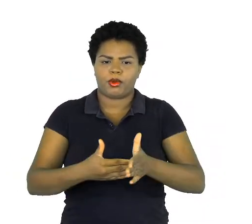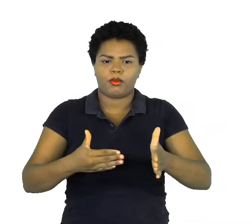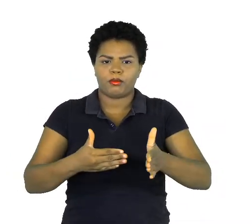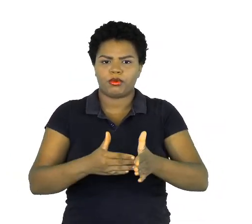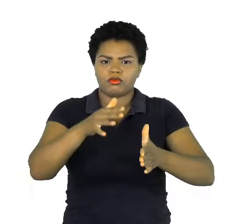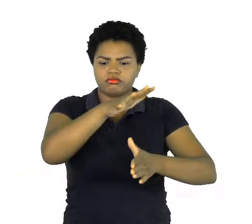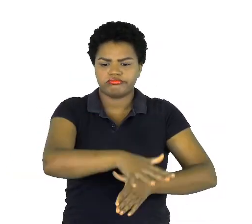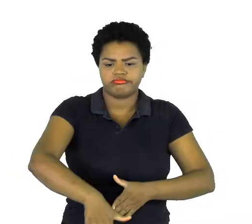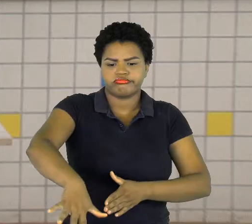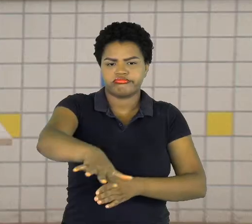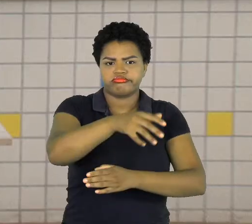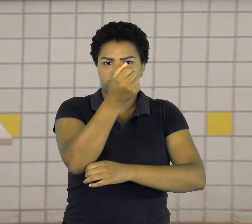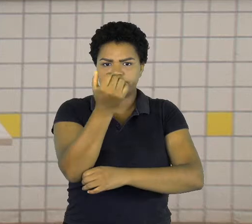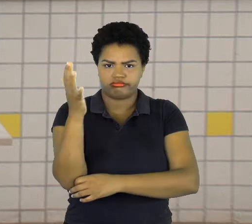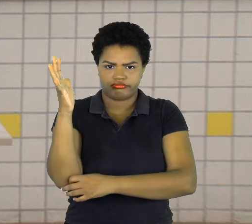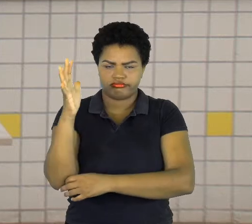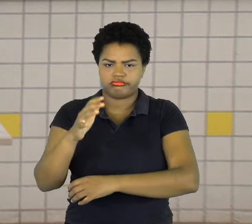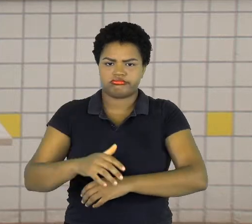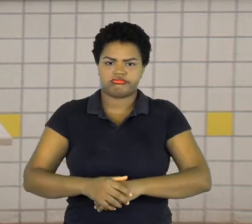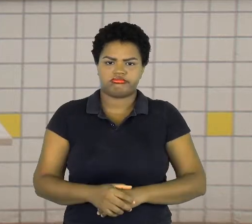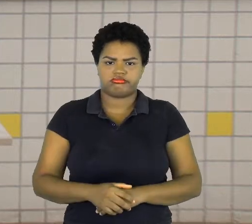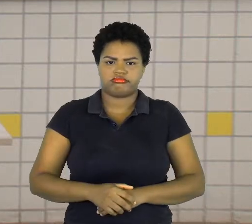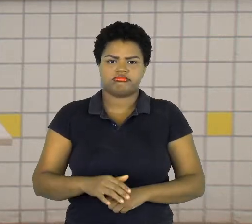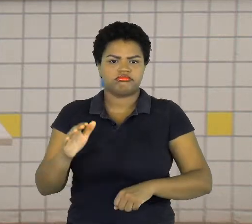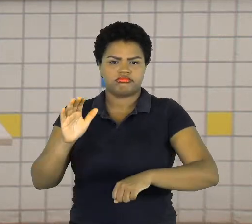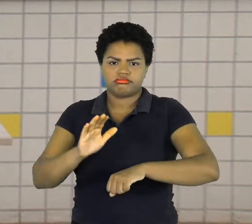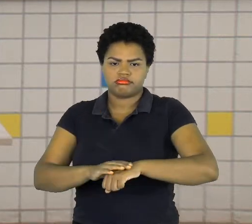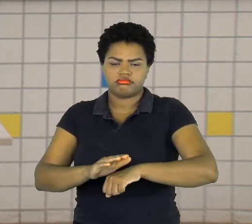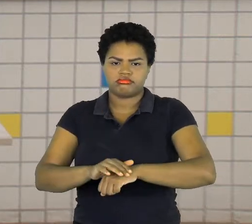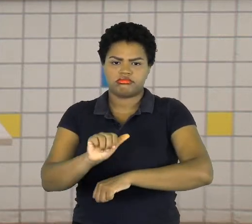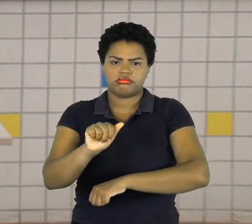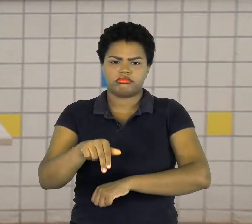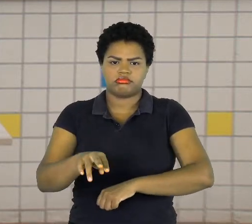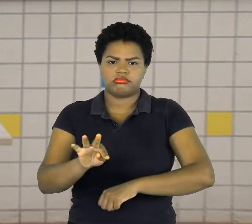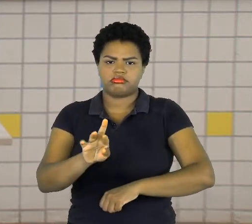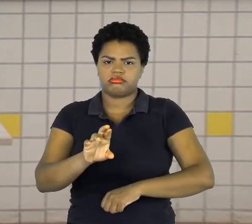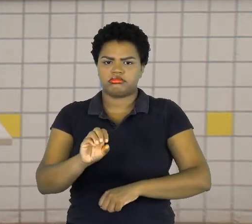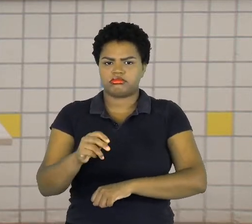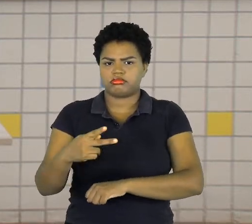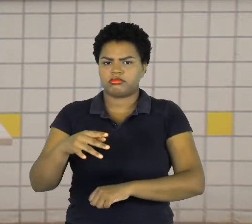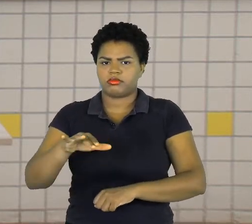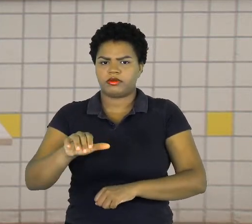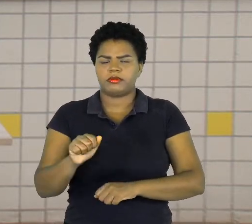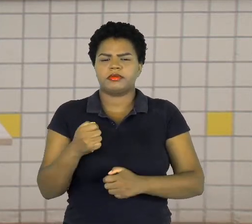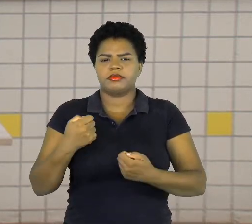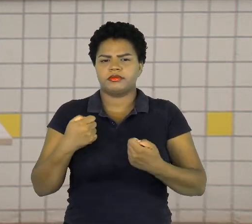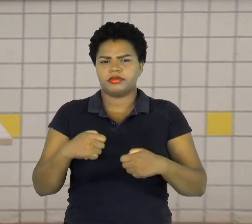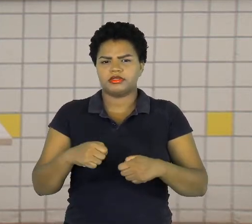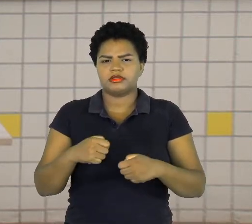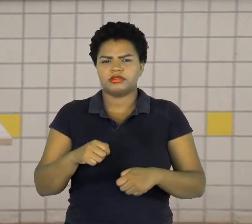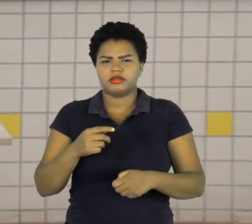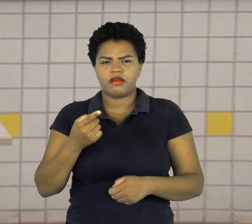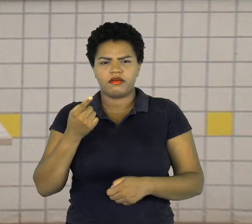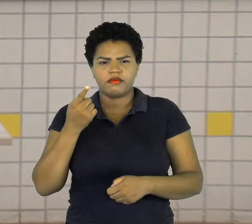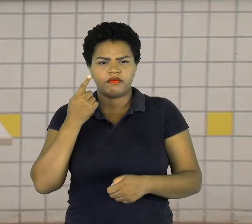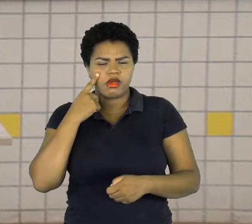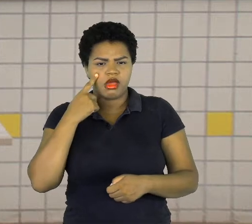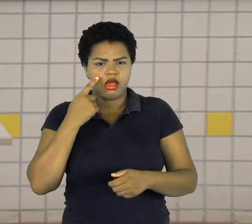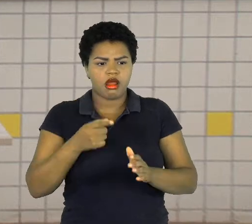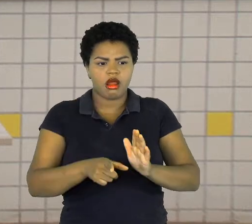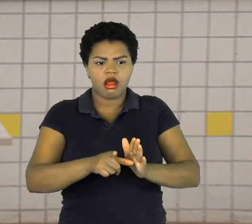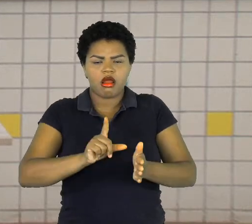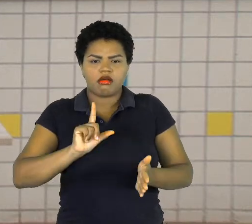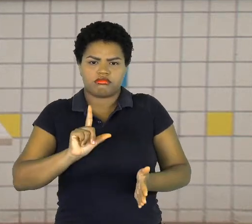natureza, né? Então, as ações antrópicas têm que se prever, tem que prever isso aí, né?